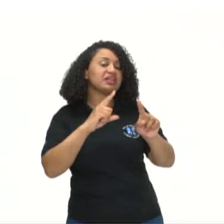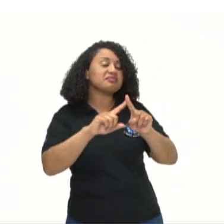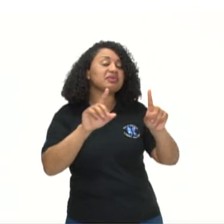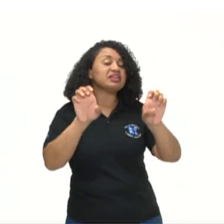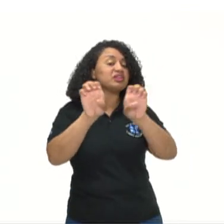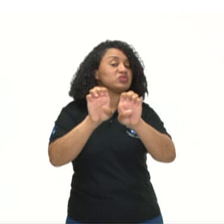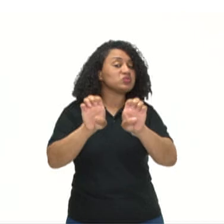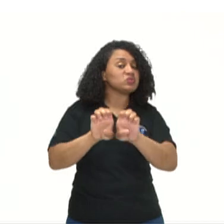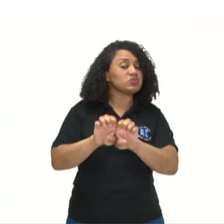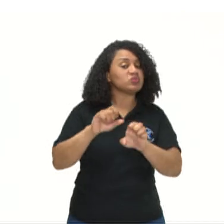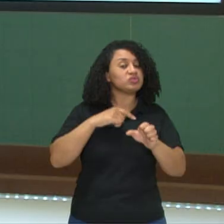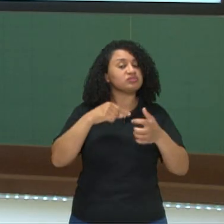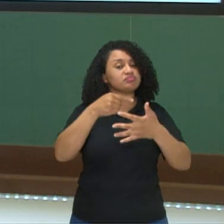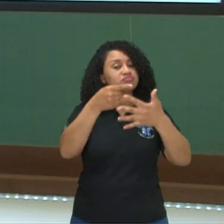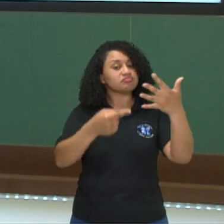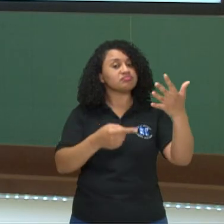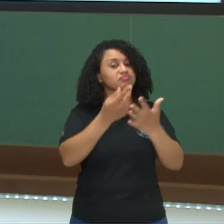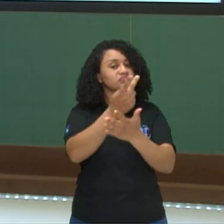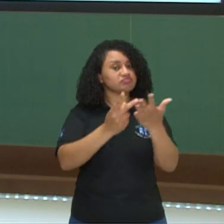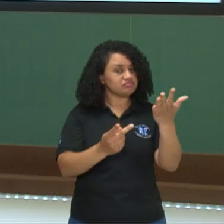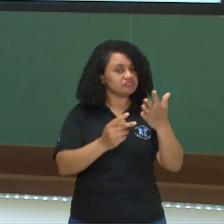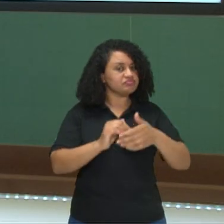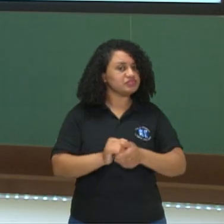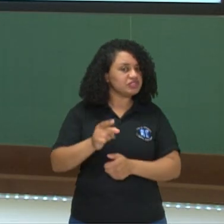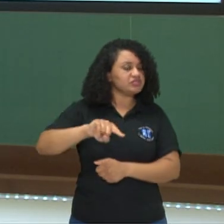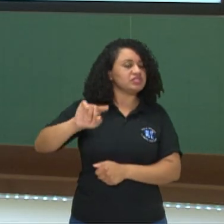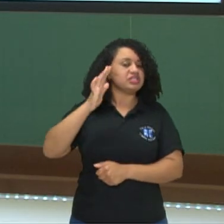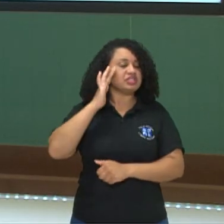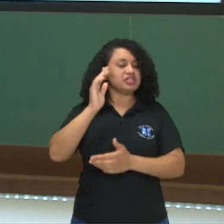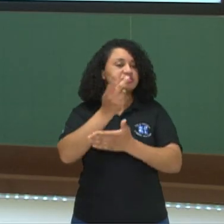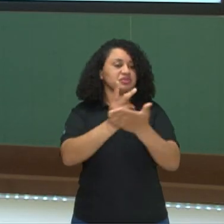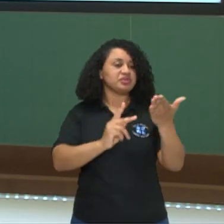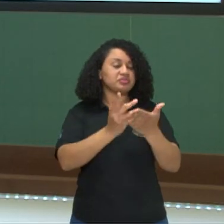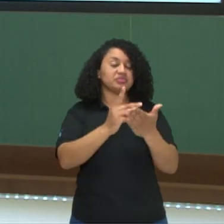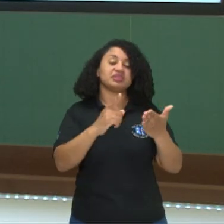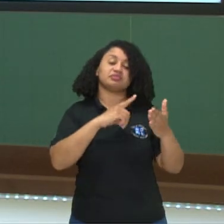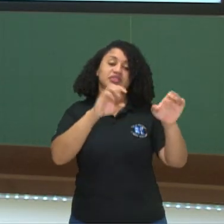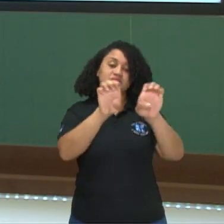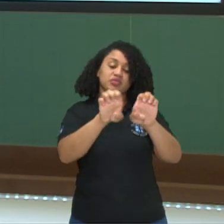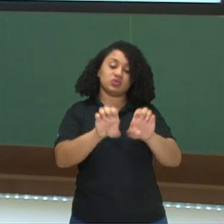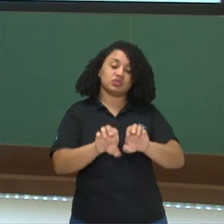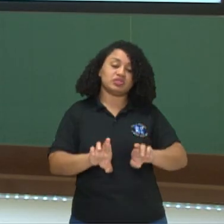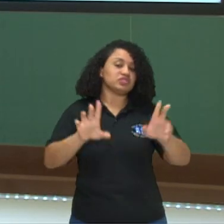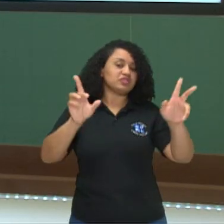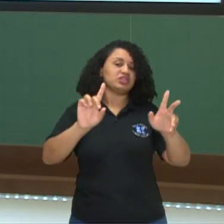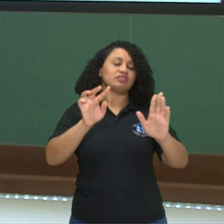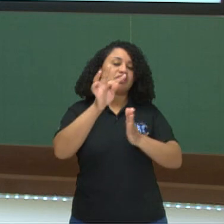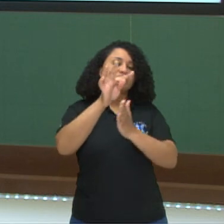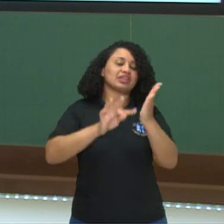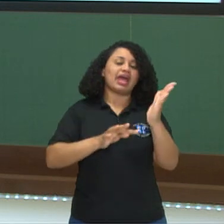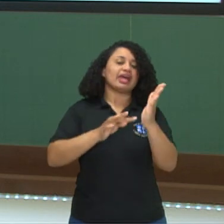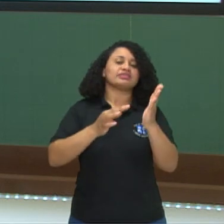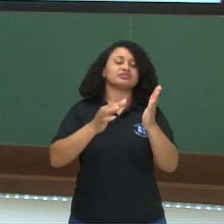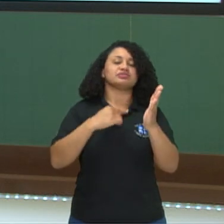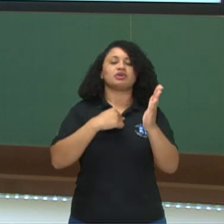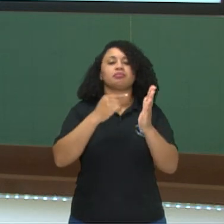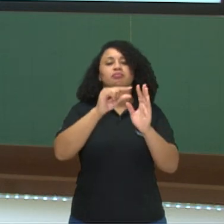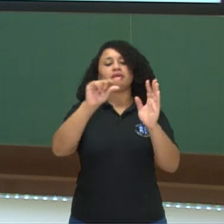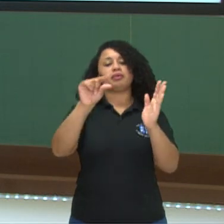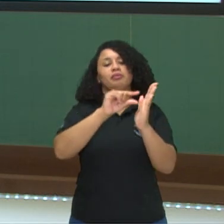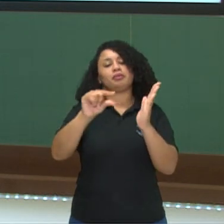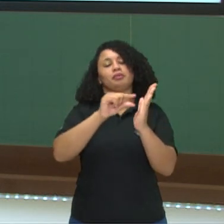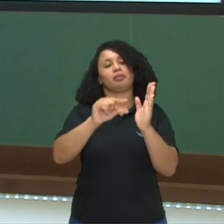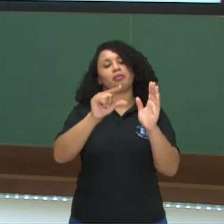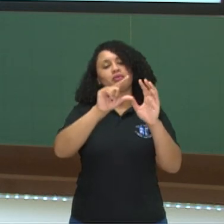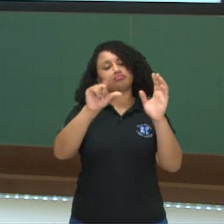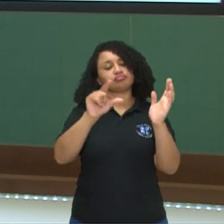sua estrutura. Vocês sabem que os poemas, eles têm uma estrutura diferenciada, não é como um texto, né? Dividido em parágrafos,